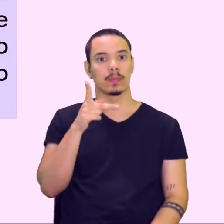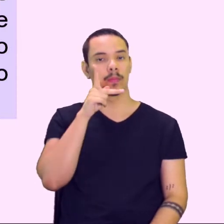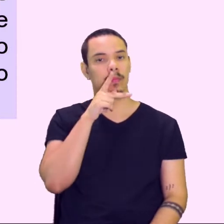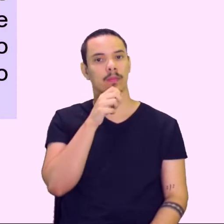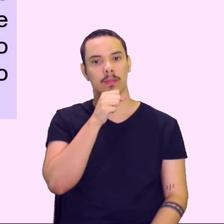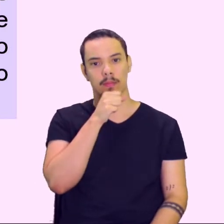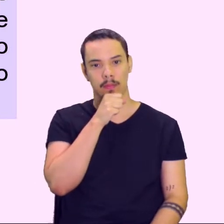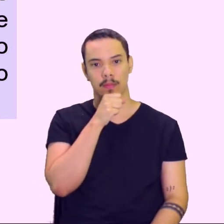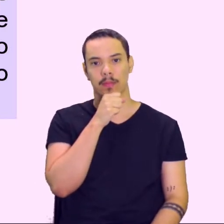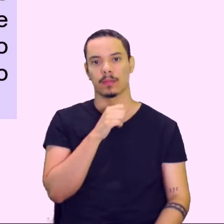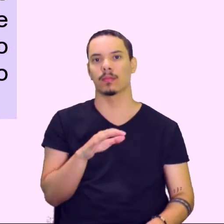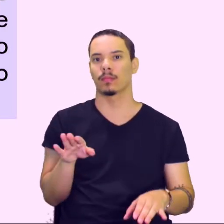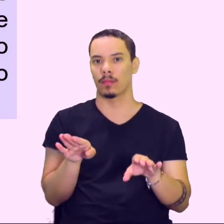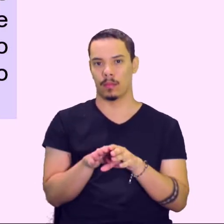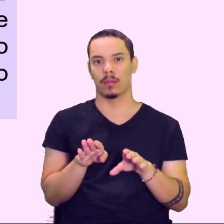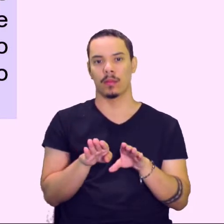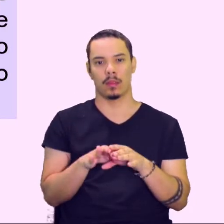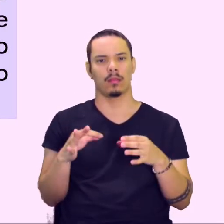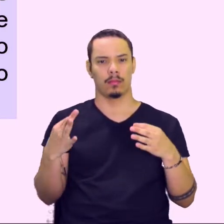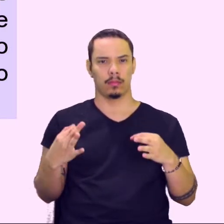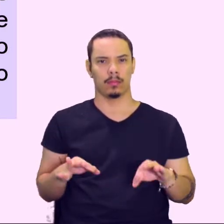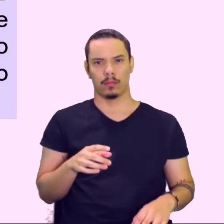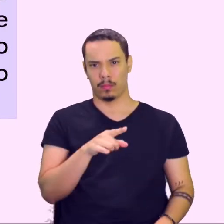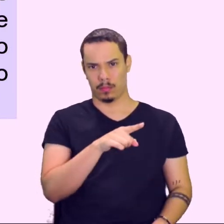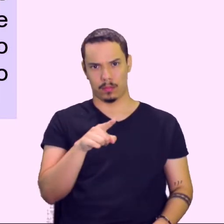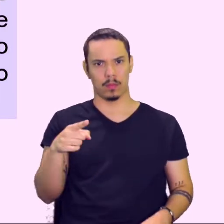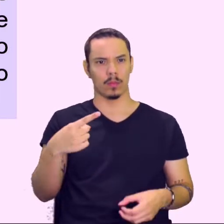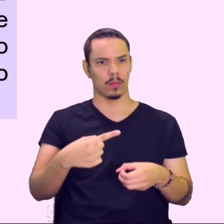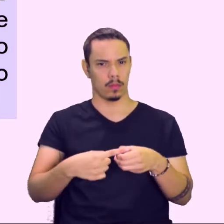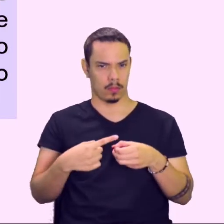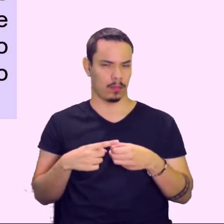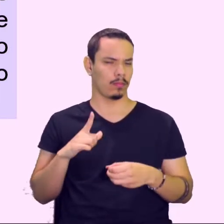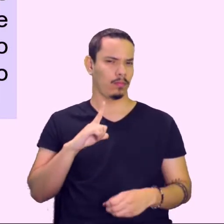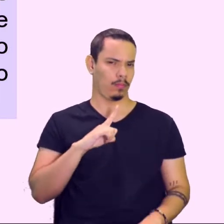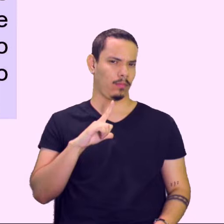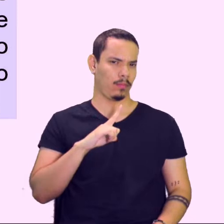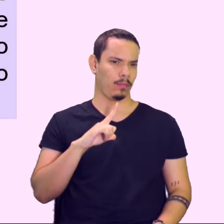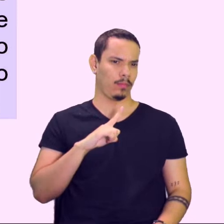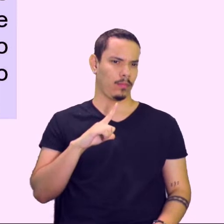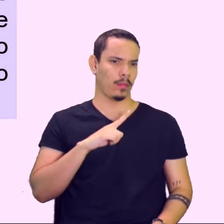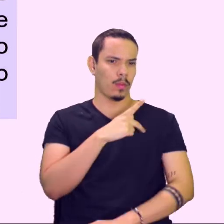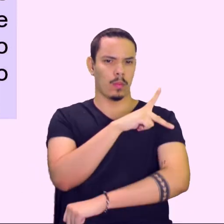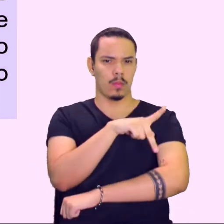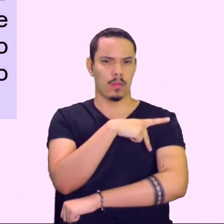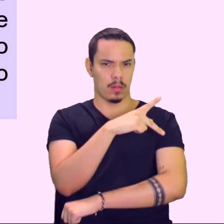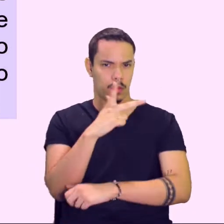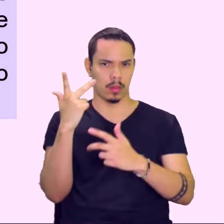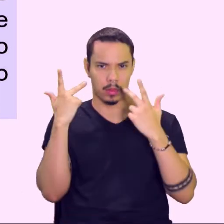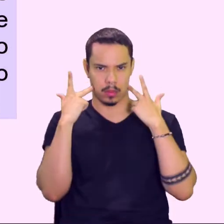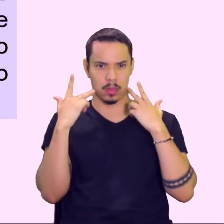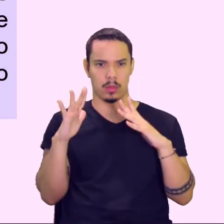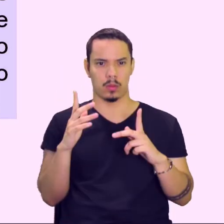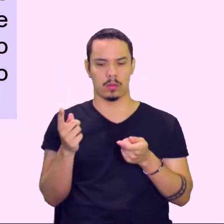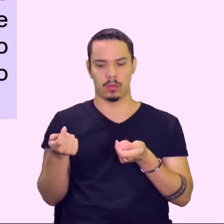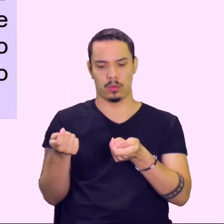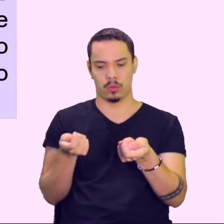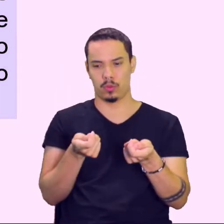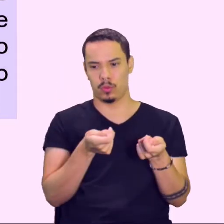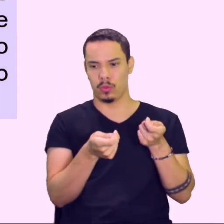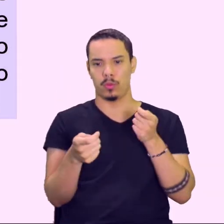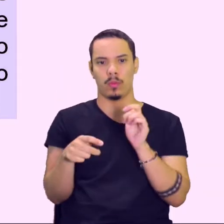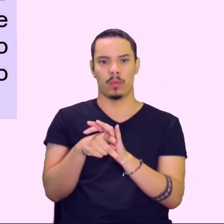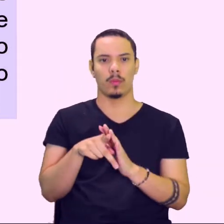aí na área aqui dos nossos alunos, né, no município, deve ter algum parque, né? Com certeza também natural, Isso, né? Que tem esse exatamente. controle aí pela